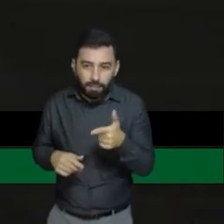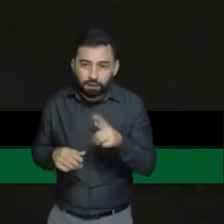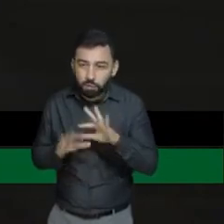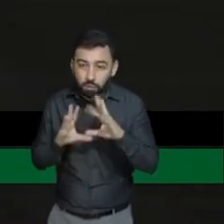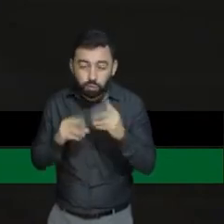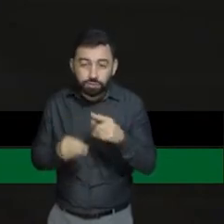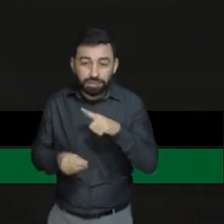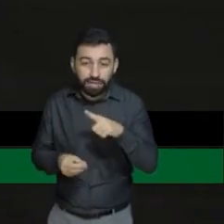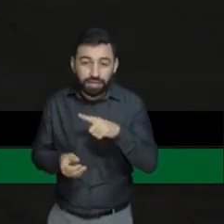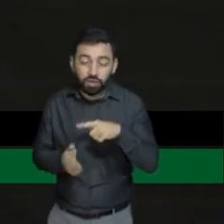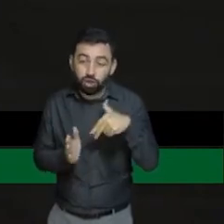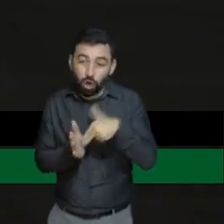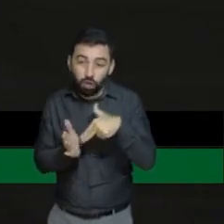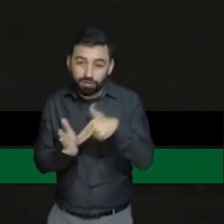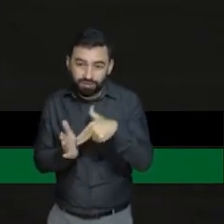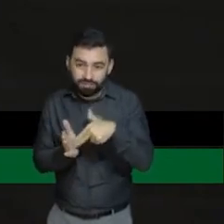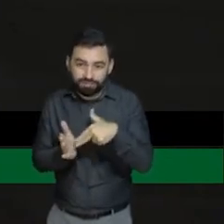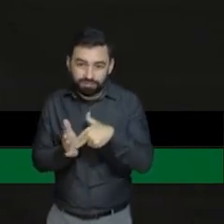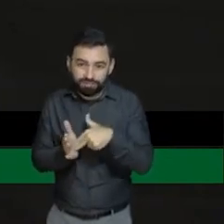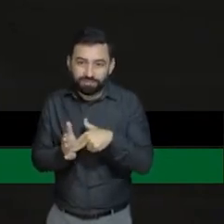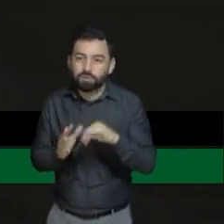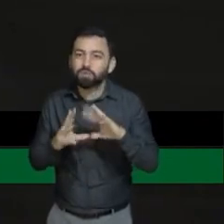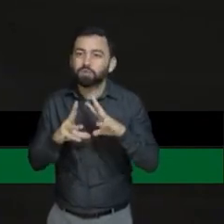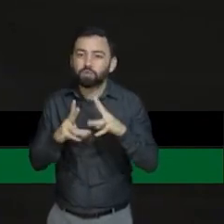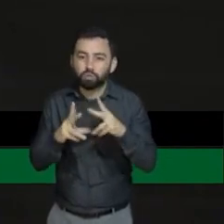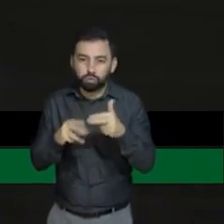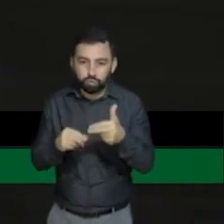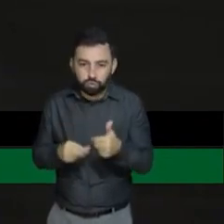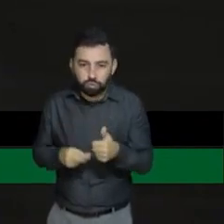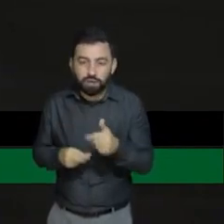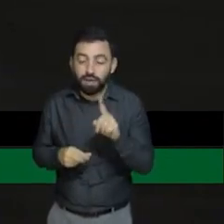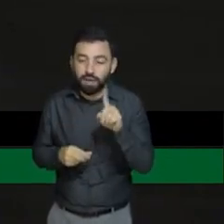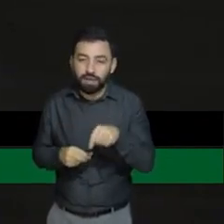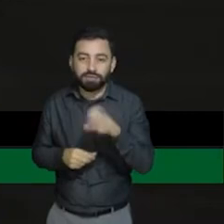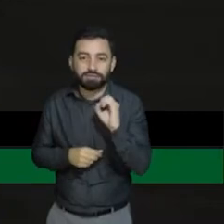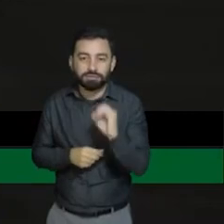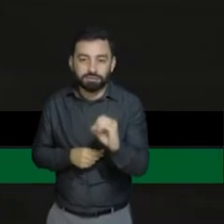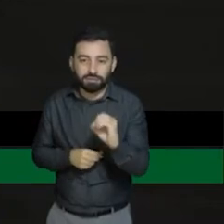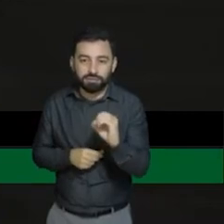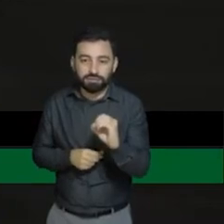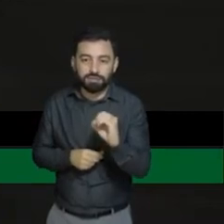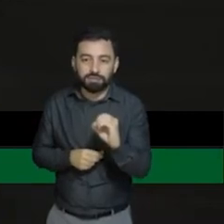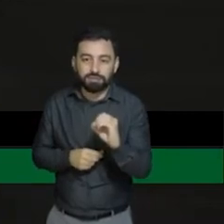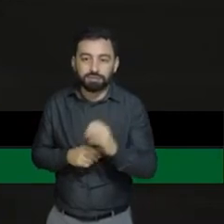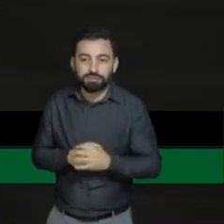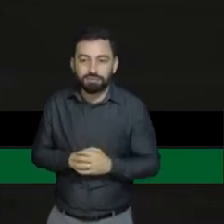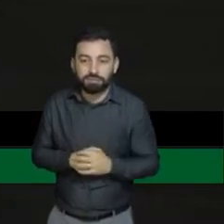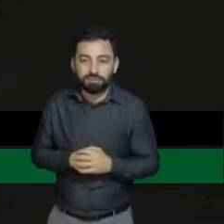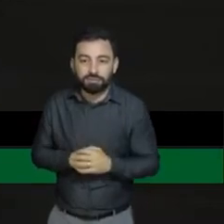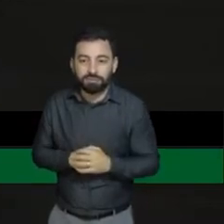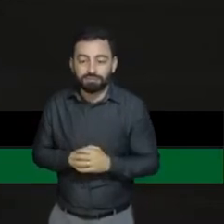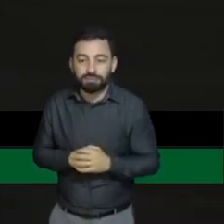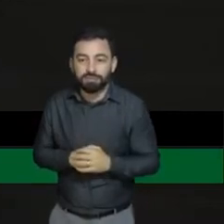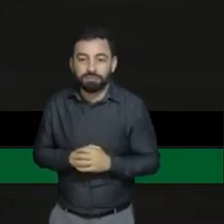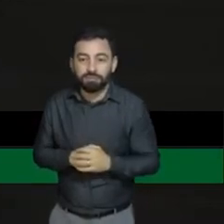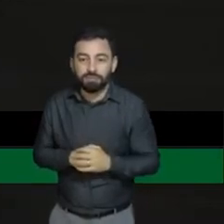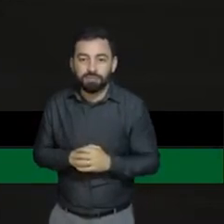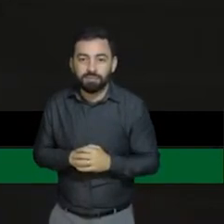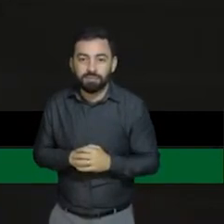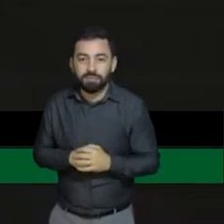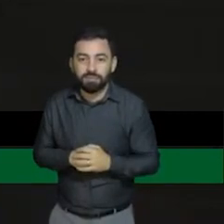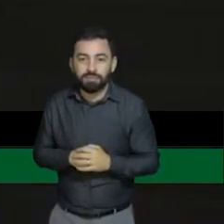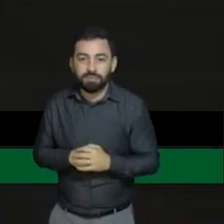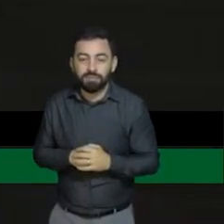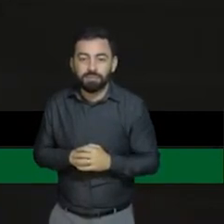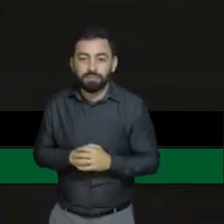fiscal. Então, a sonegação no mundo do tiro, ela é zero. E como o deputado Sargento Lima